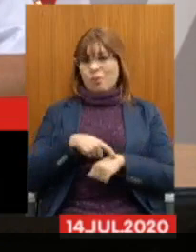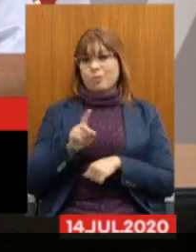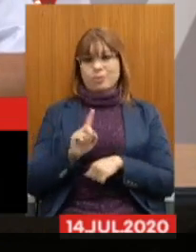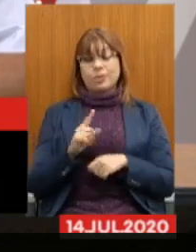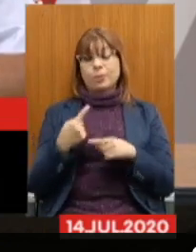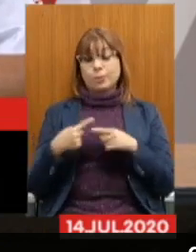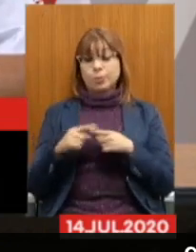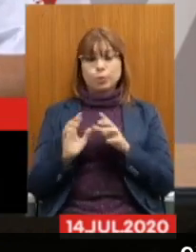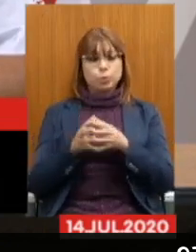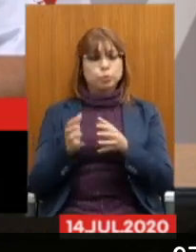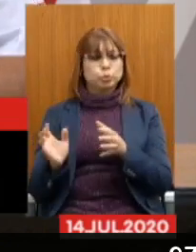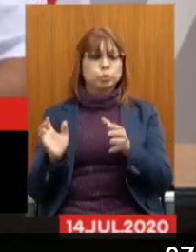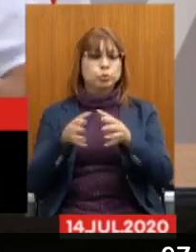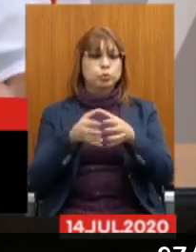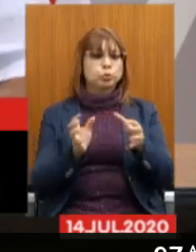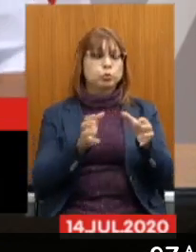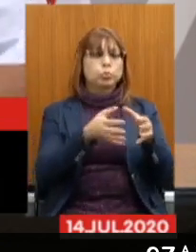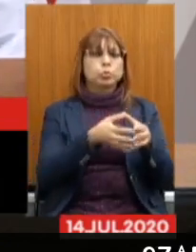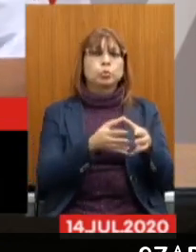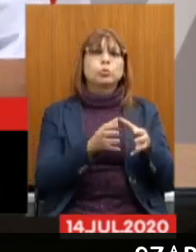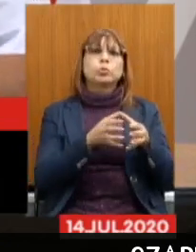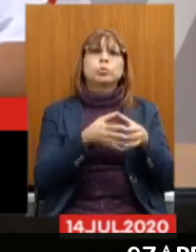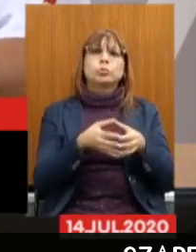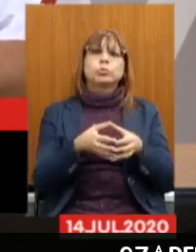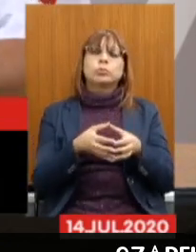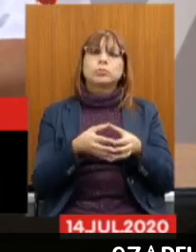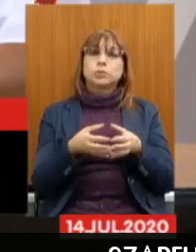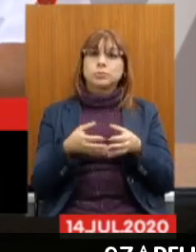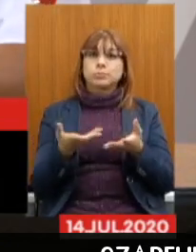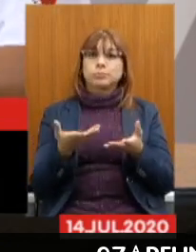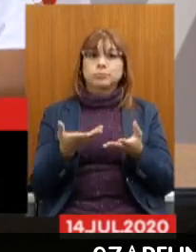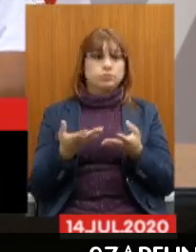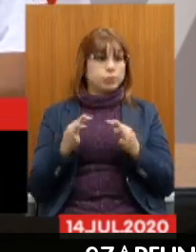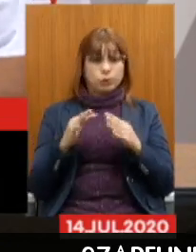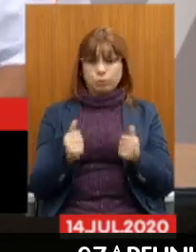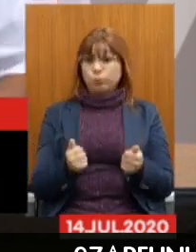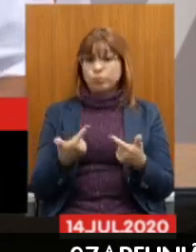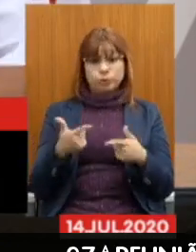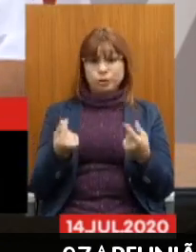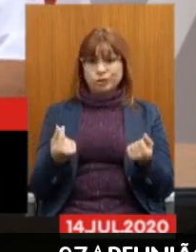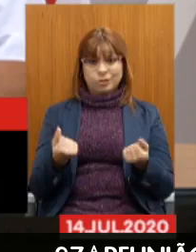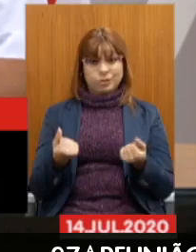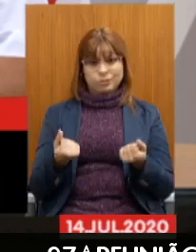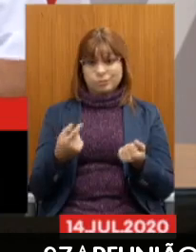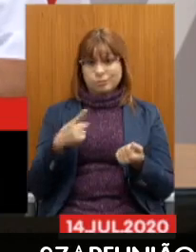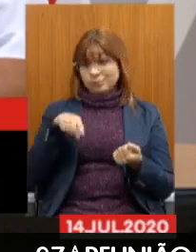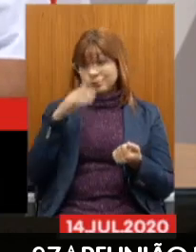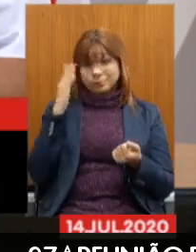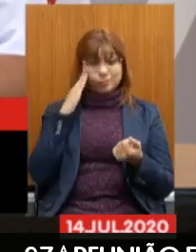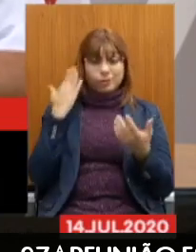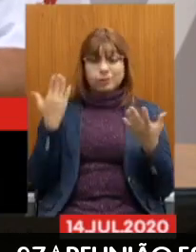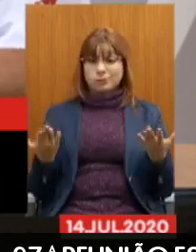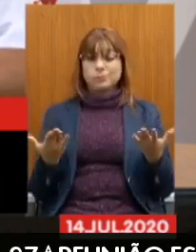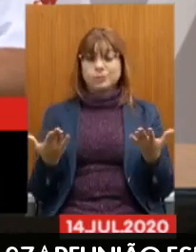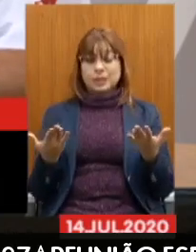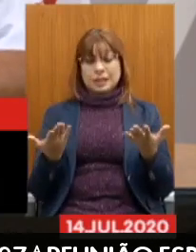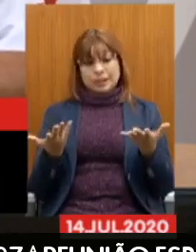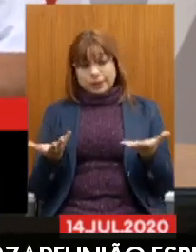entidades, não é novidade, todas estão sem dinheiro. E para você fazer um bom,